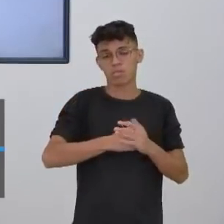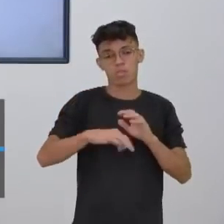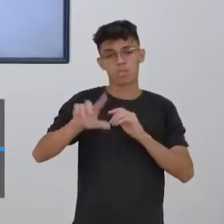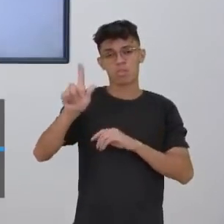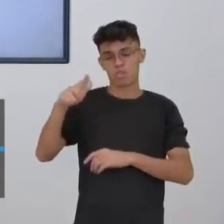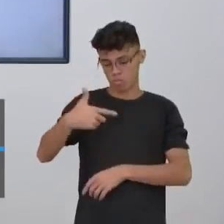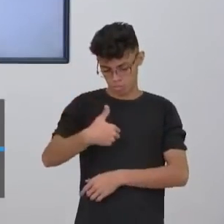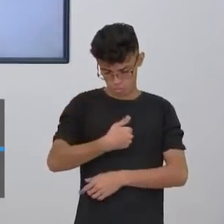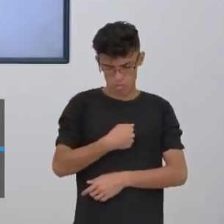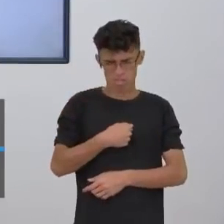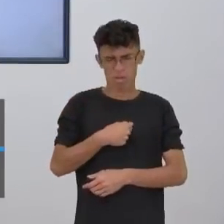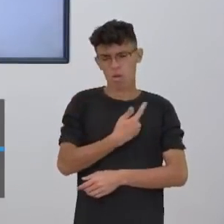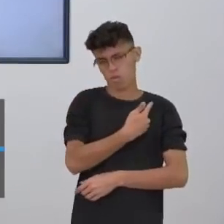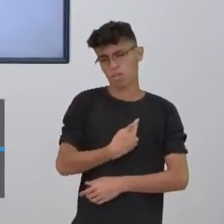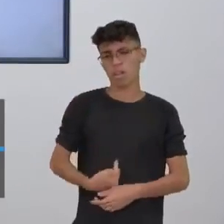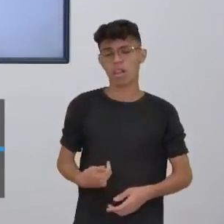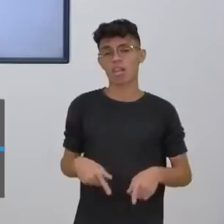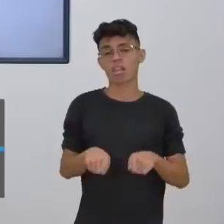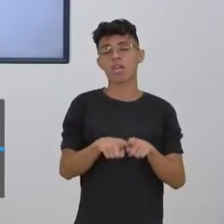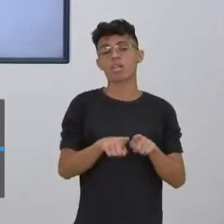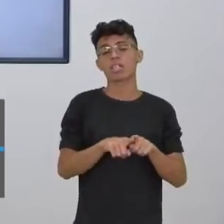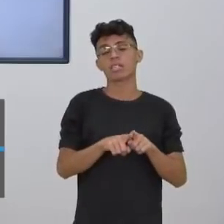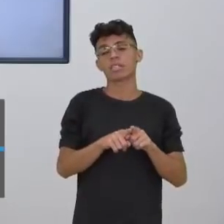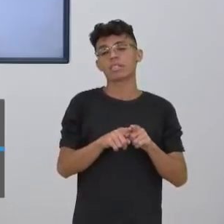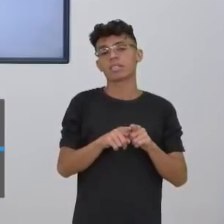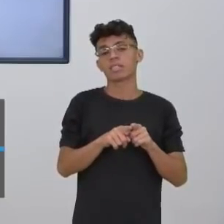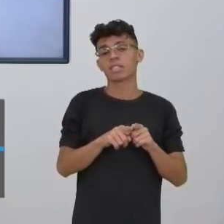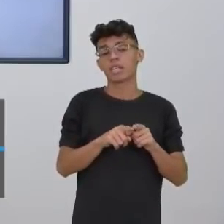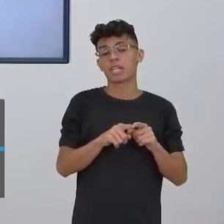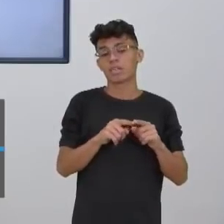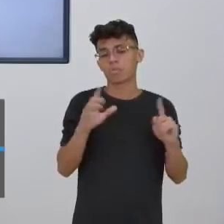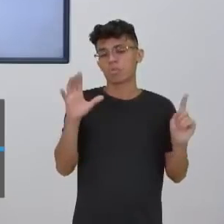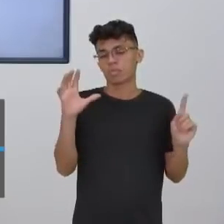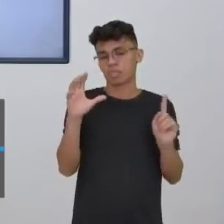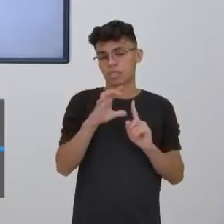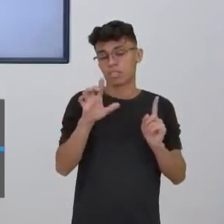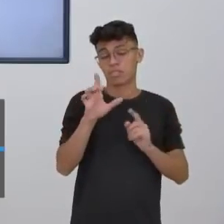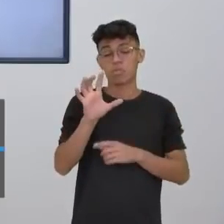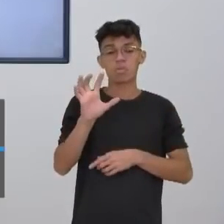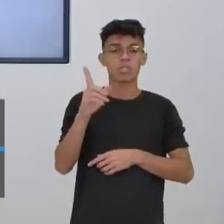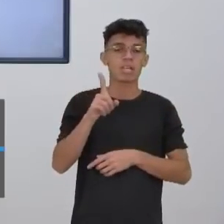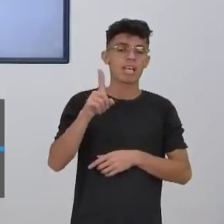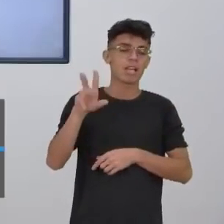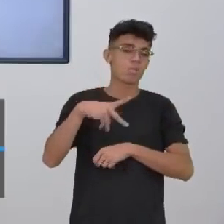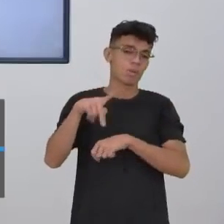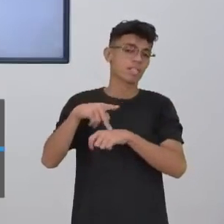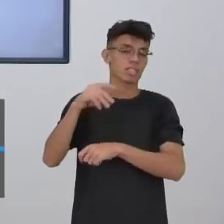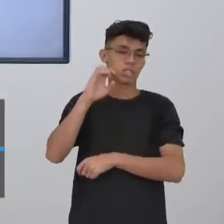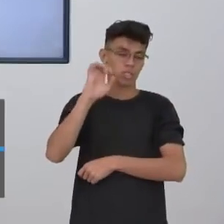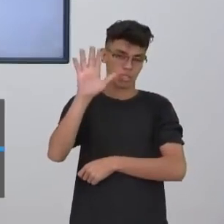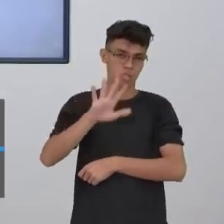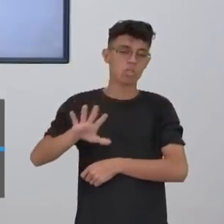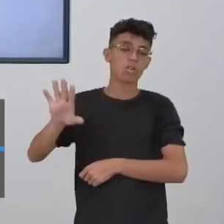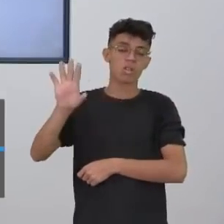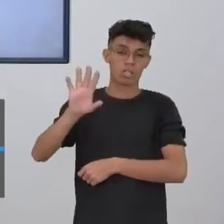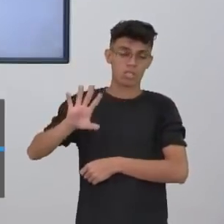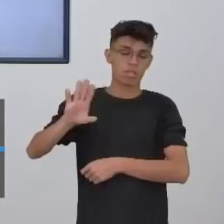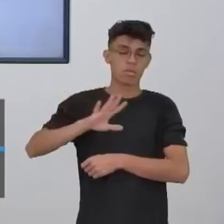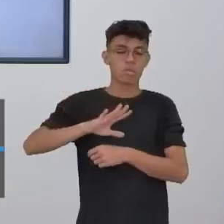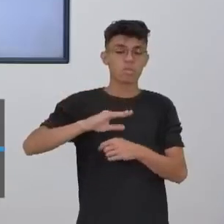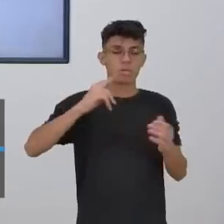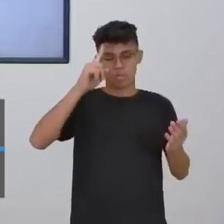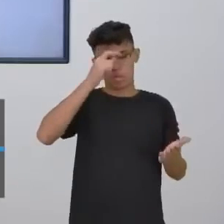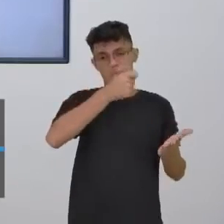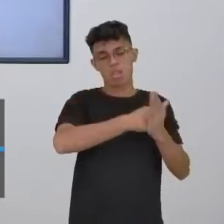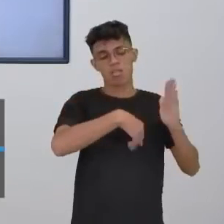ele tem reflexo direto no que estava acontecendo na Europa com a ascensão dos regimes totalitários.